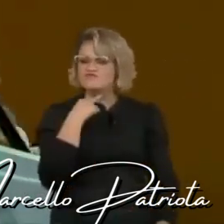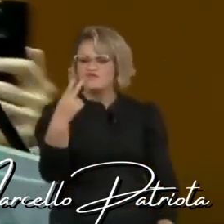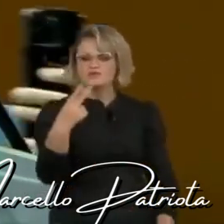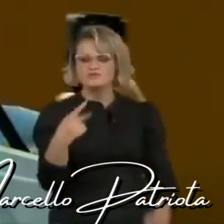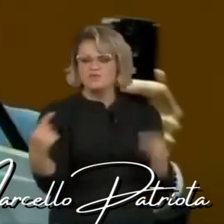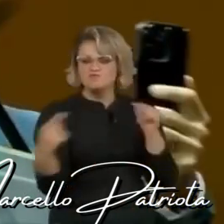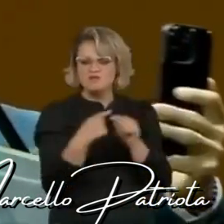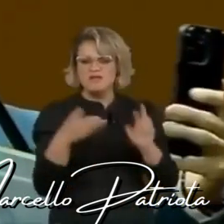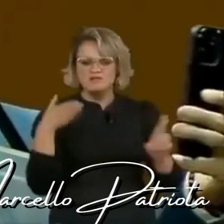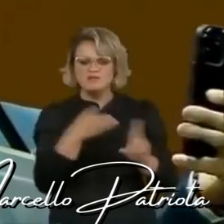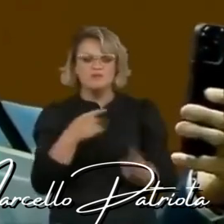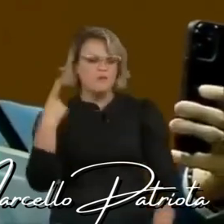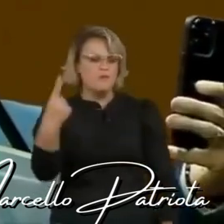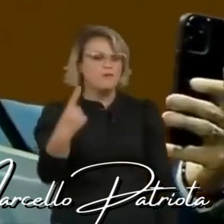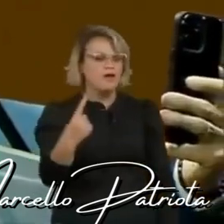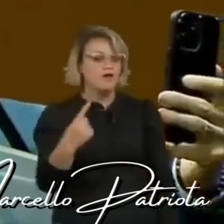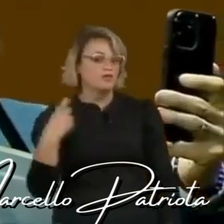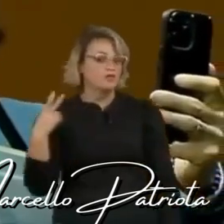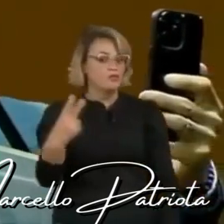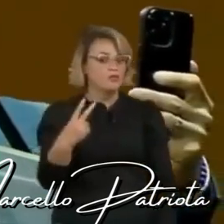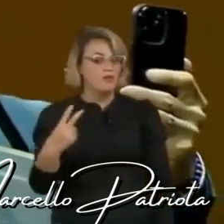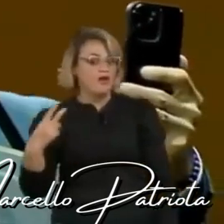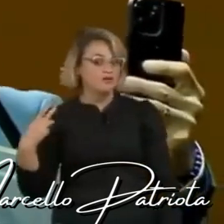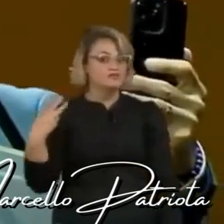vez. Dou-lhe uma,